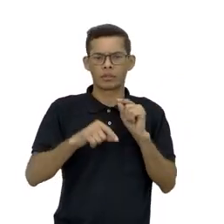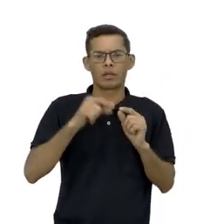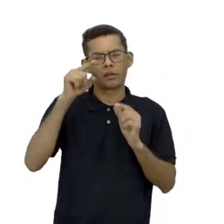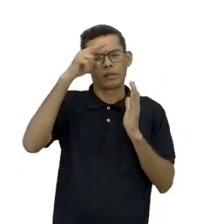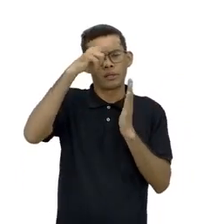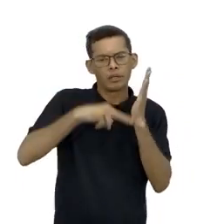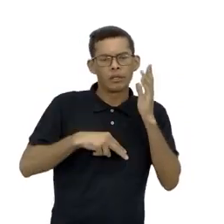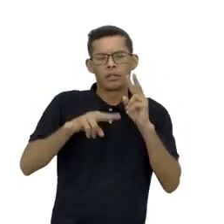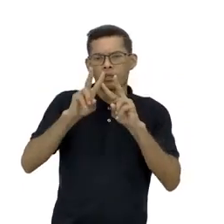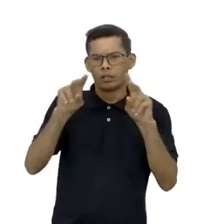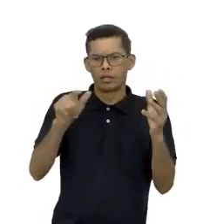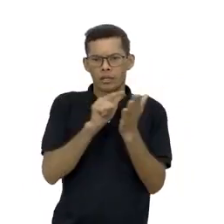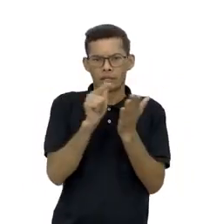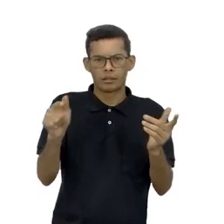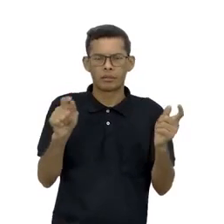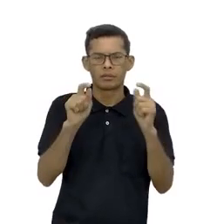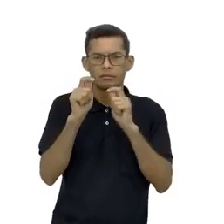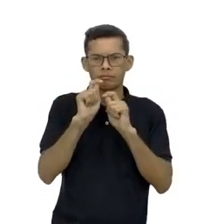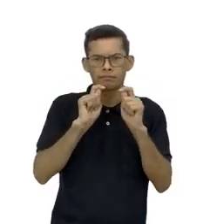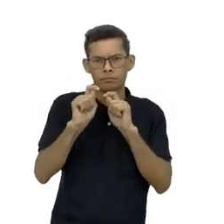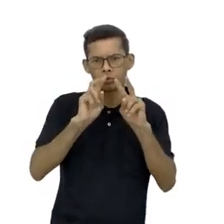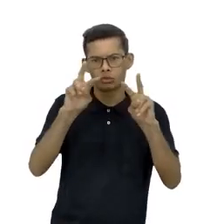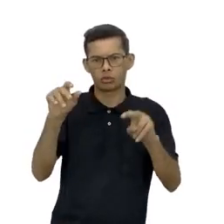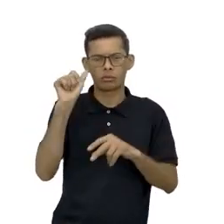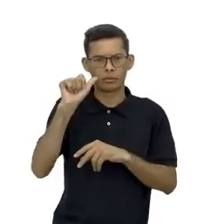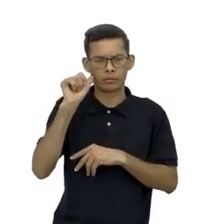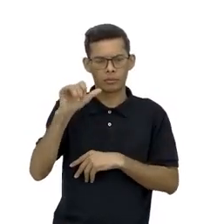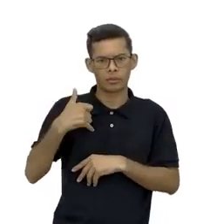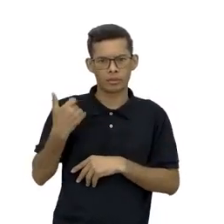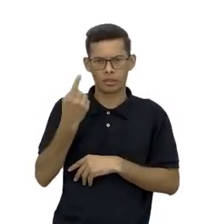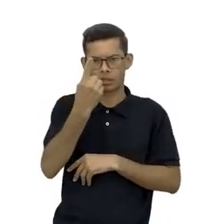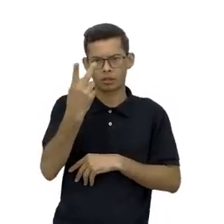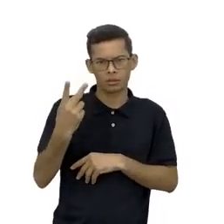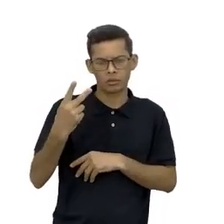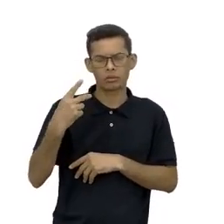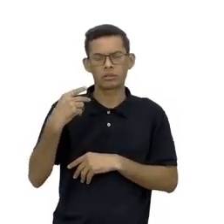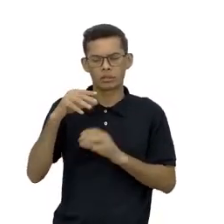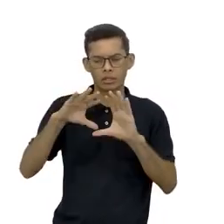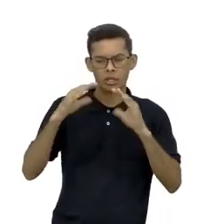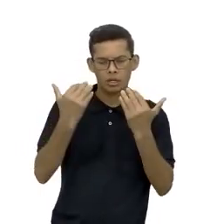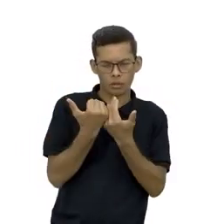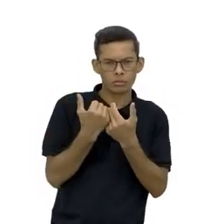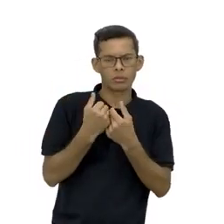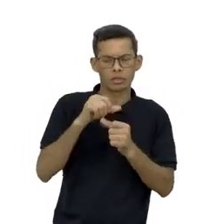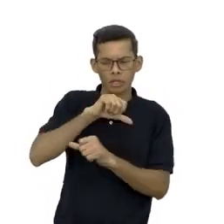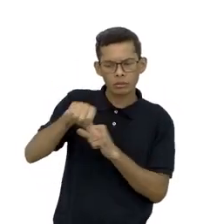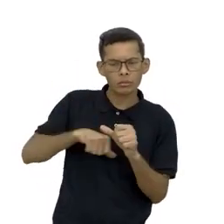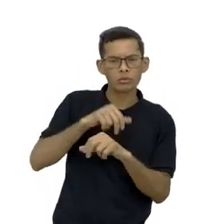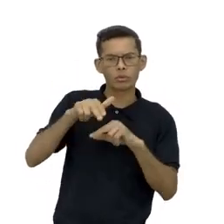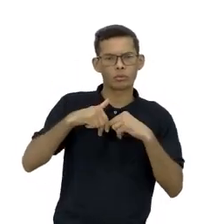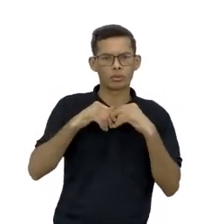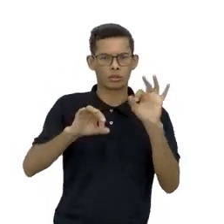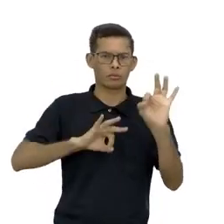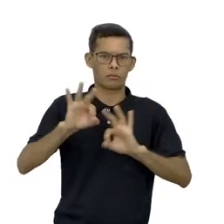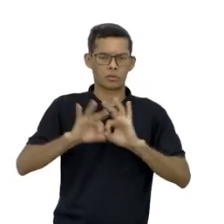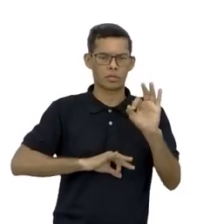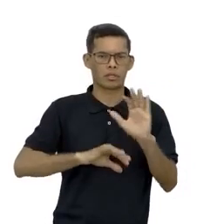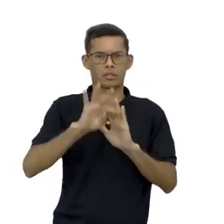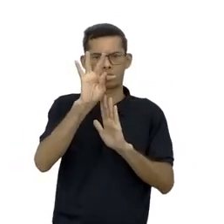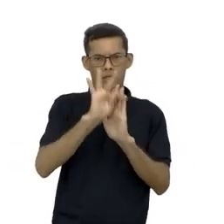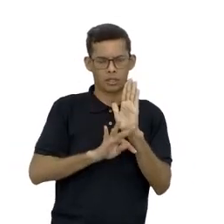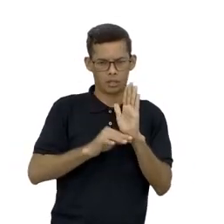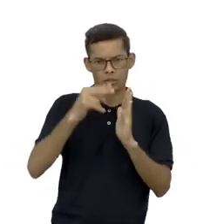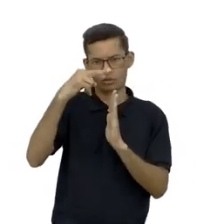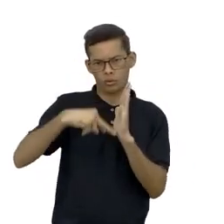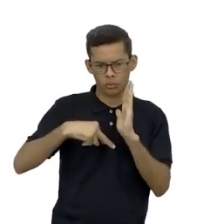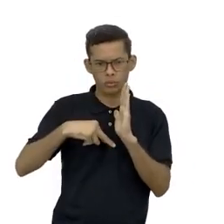menina de 12 anos que mudou a sua comunidade por meio de um projeto de leitura. Na sequência, há duas questões